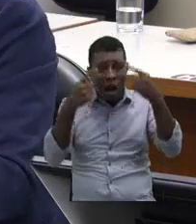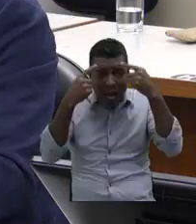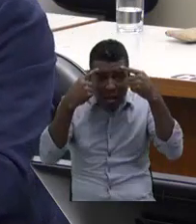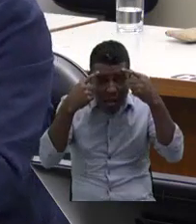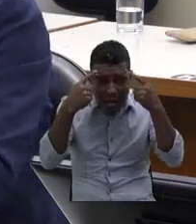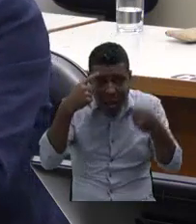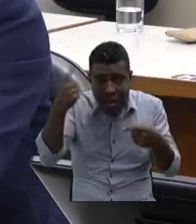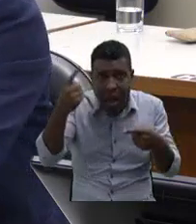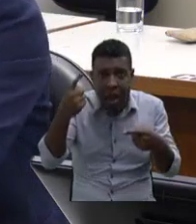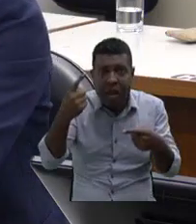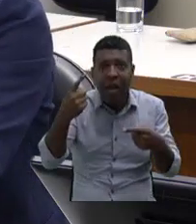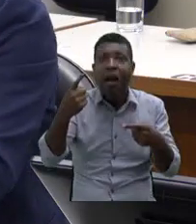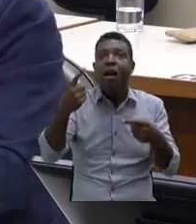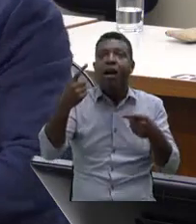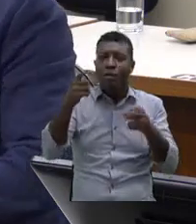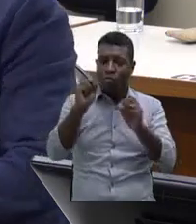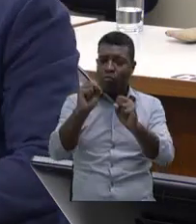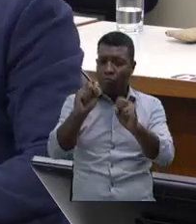Milena?